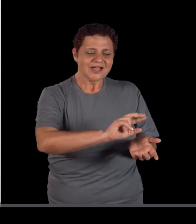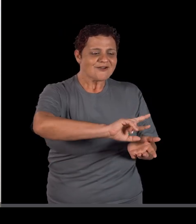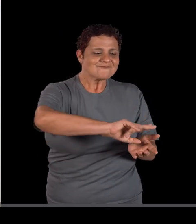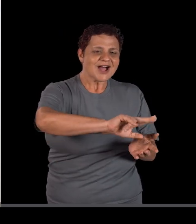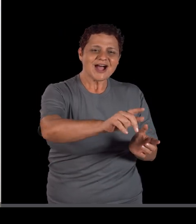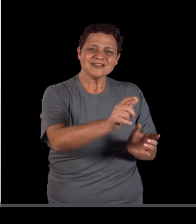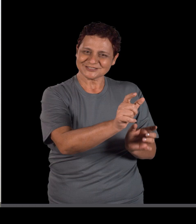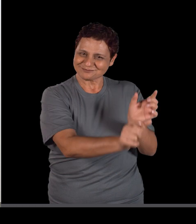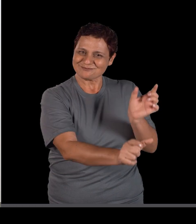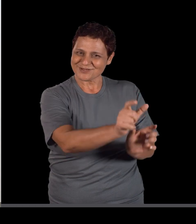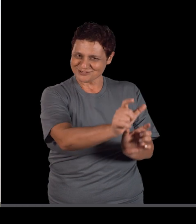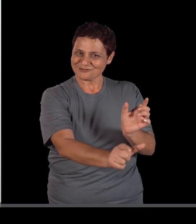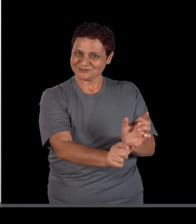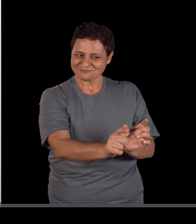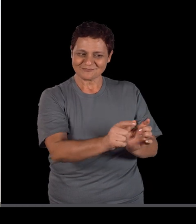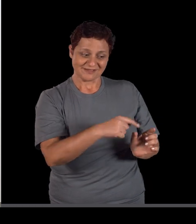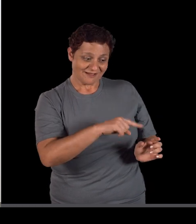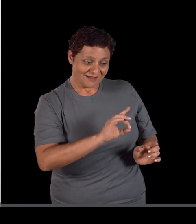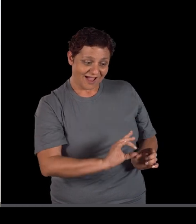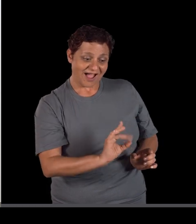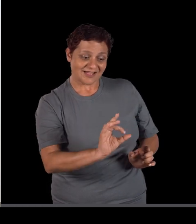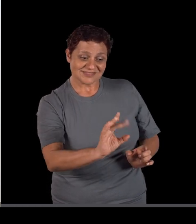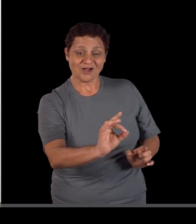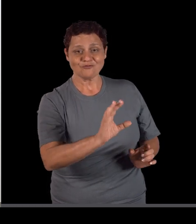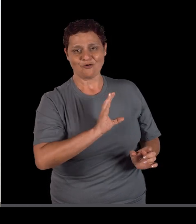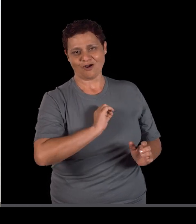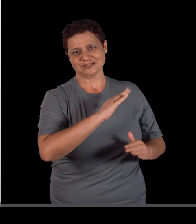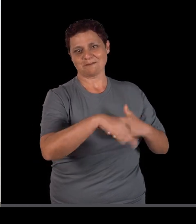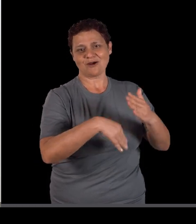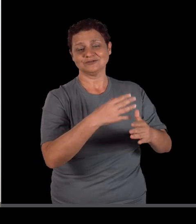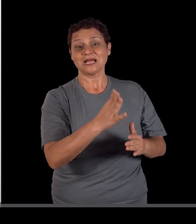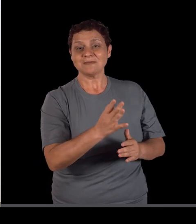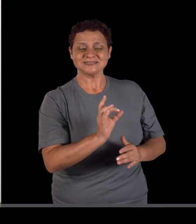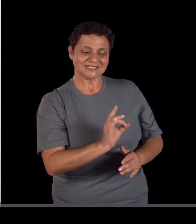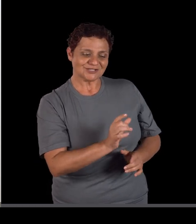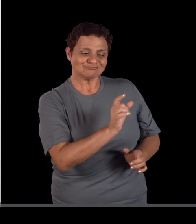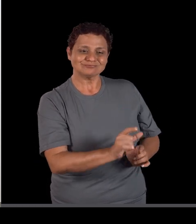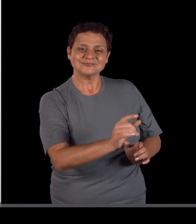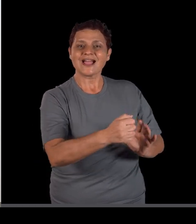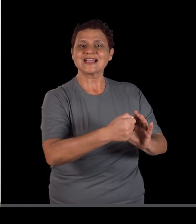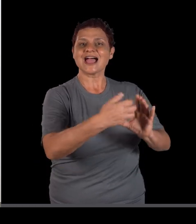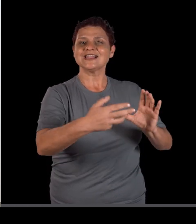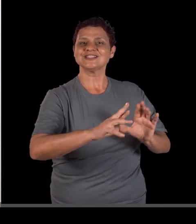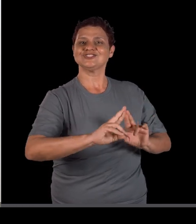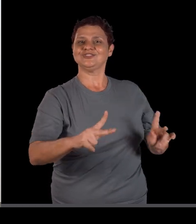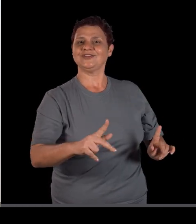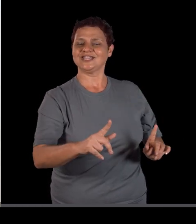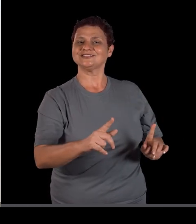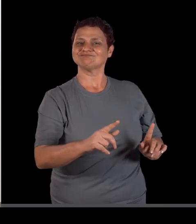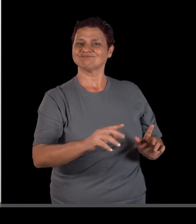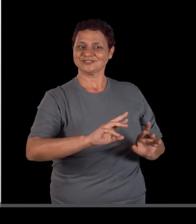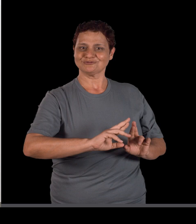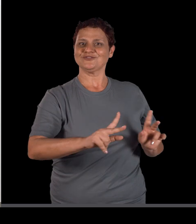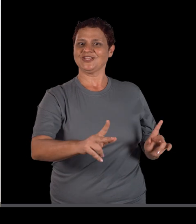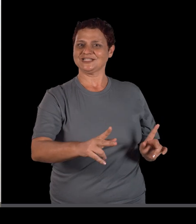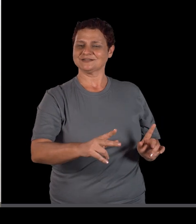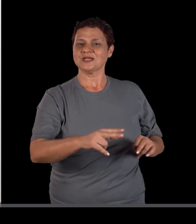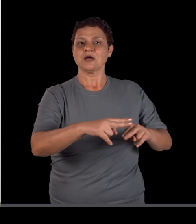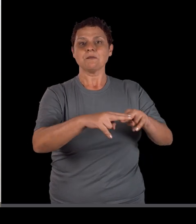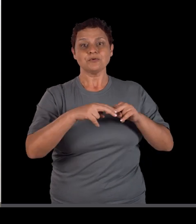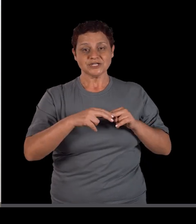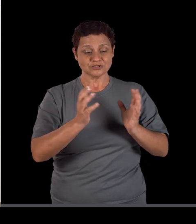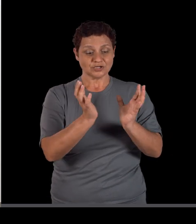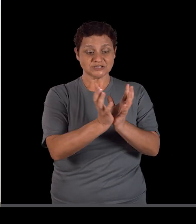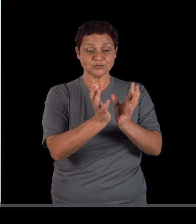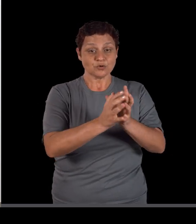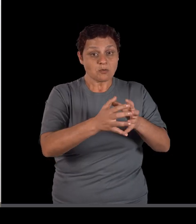por vários bagunceirinhos. Só que cada um é cada um, né? Então, eles são diferentes entre si. Por isso, nós